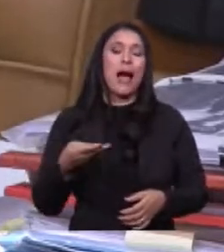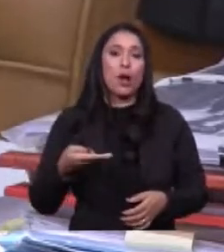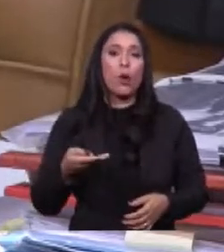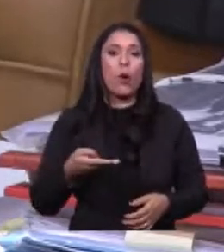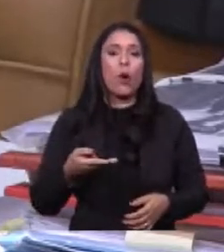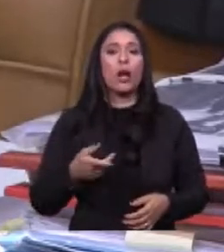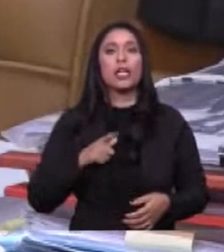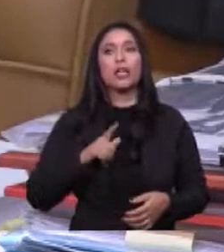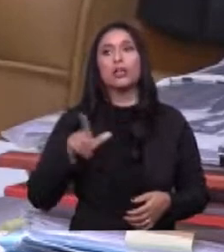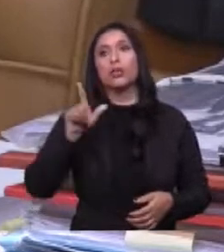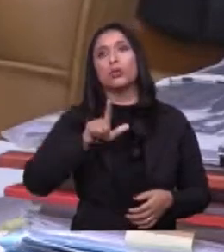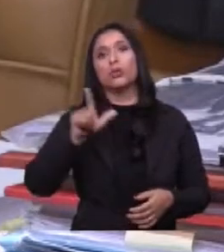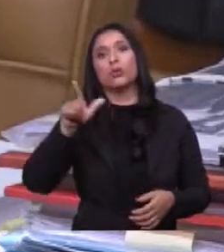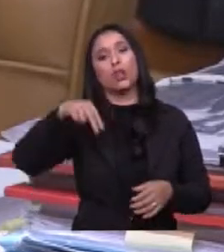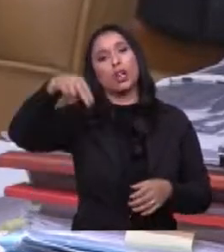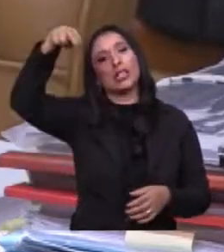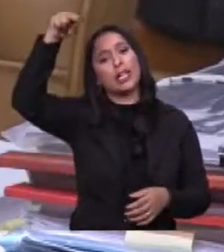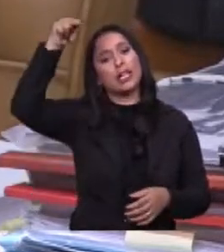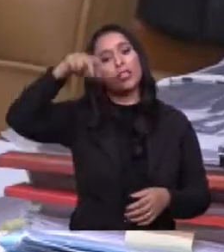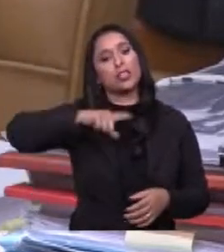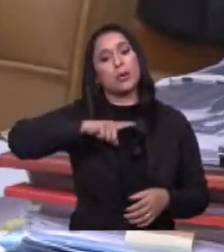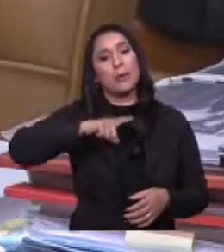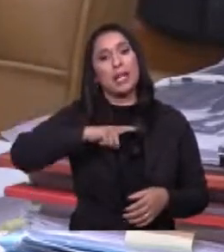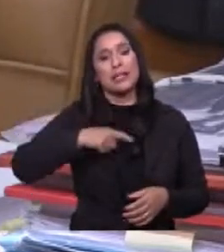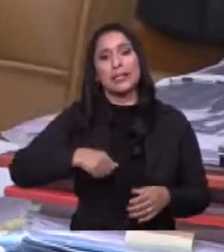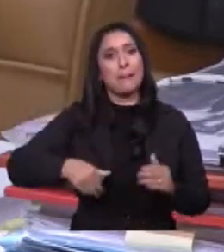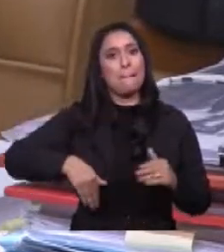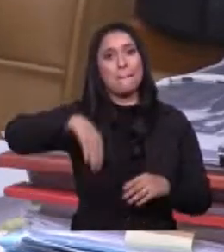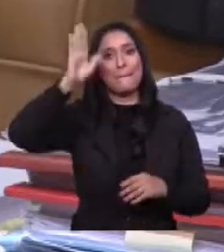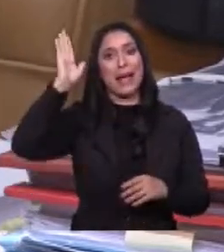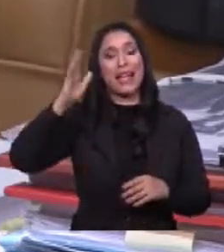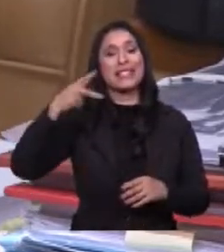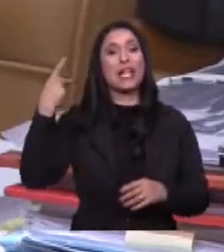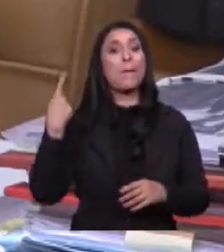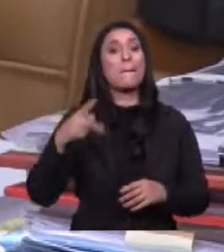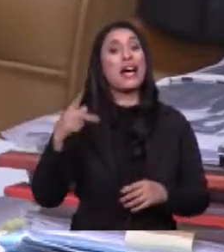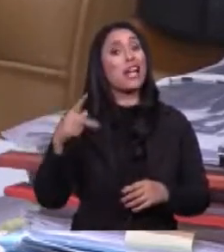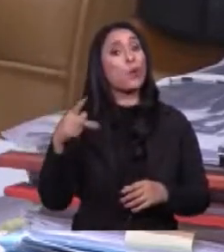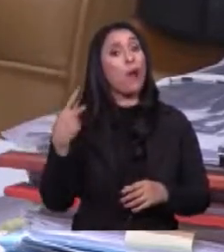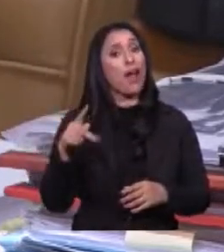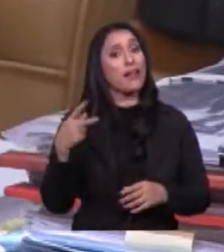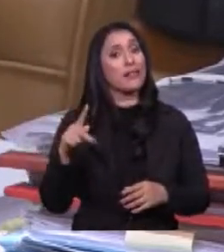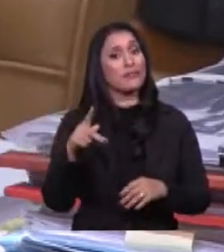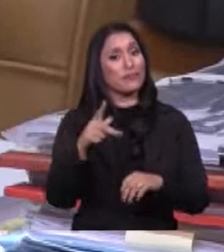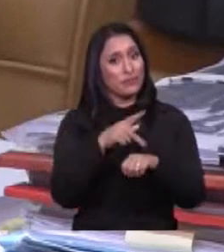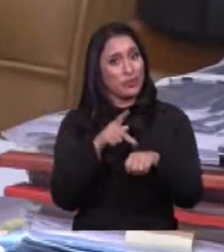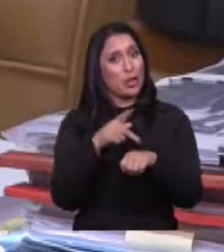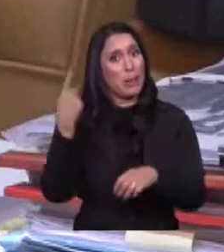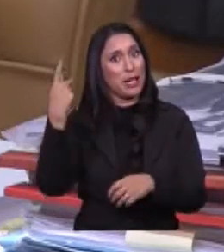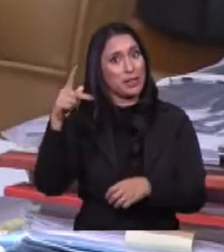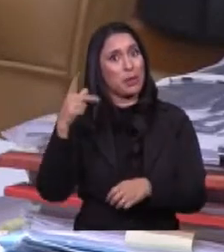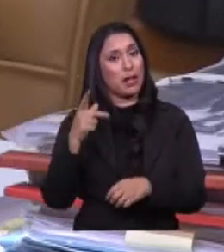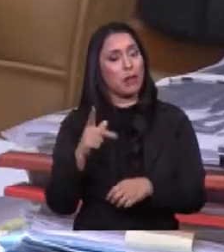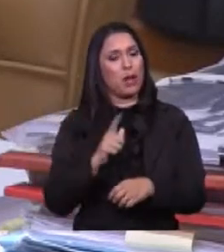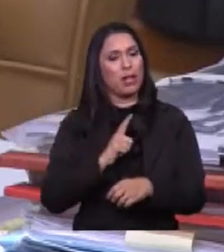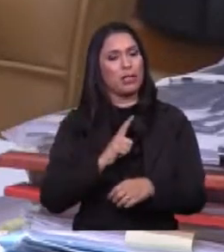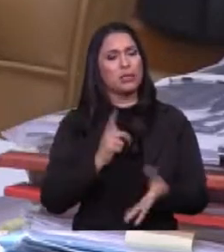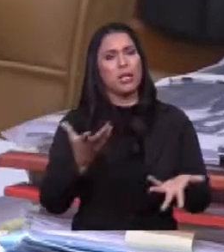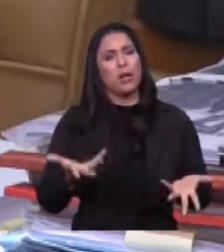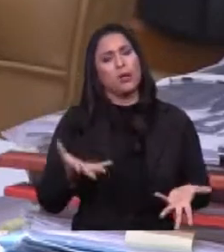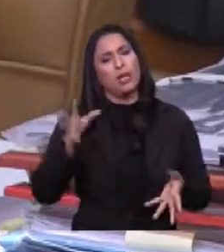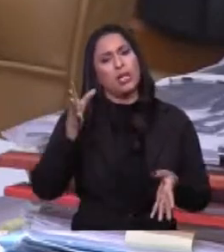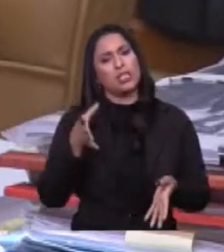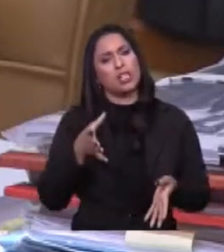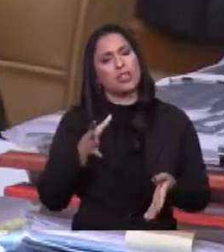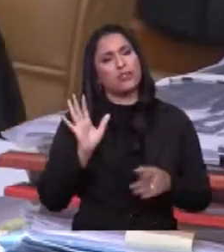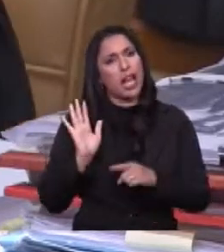grande produção vem do Paraguai. Então, com essa decisão, nós até vamos estar